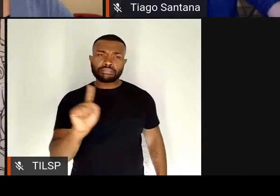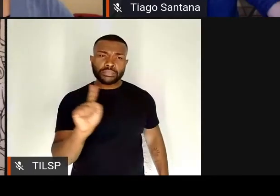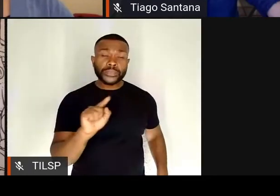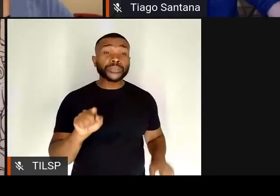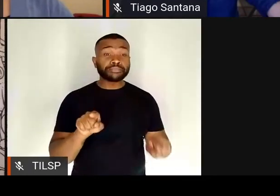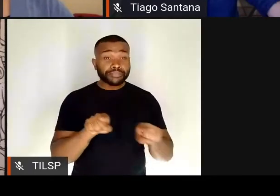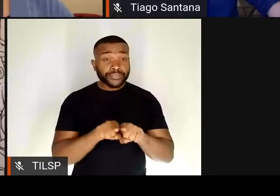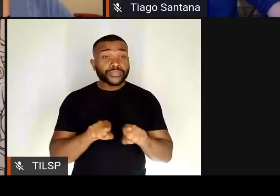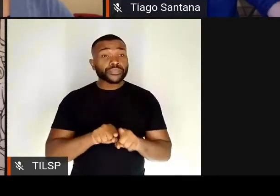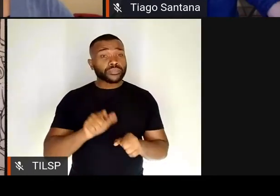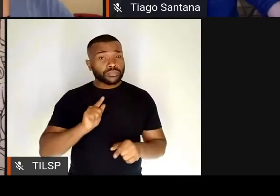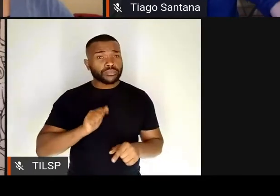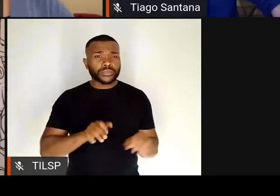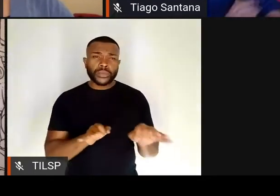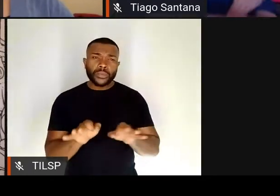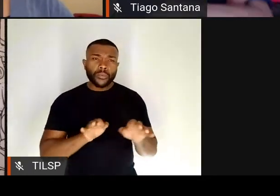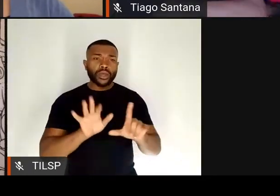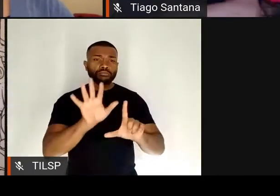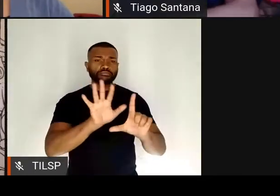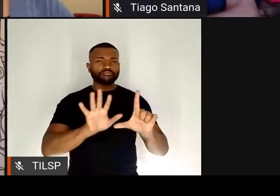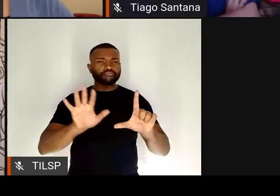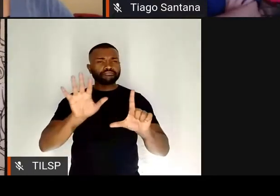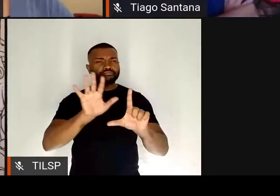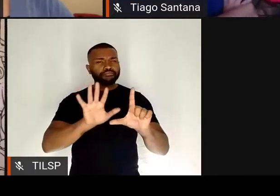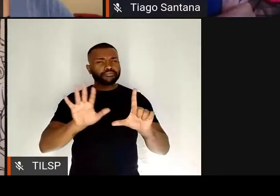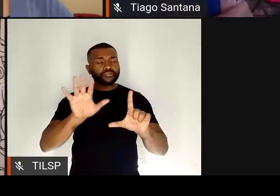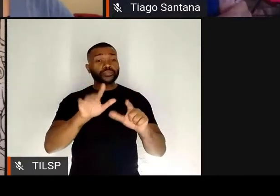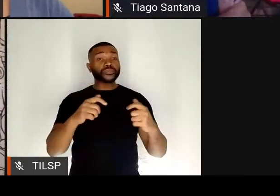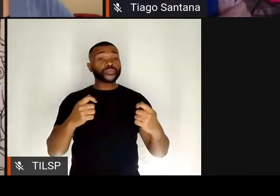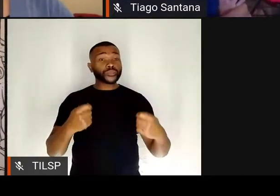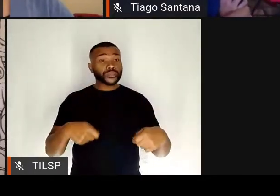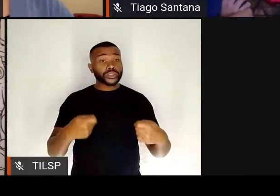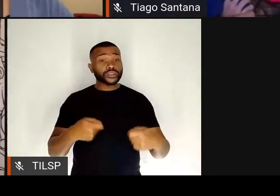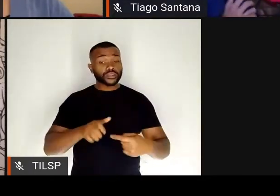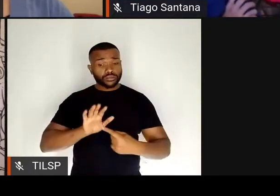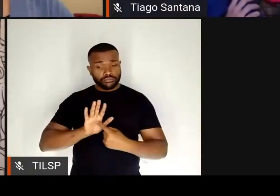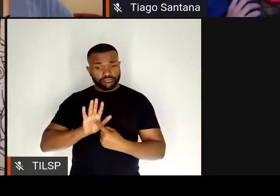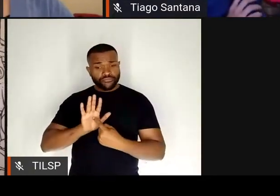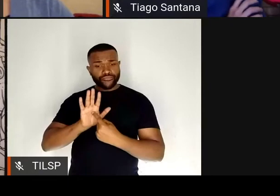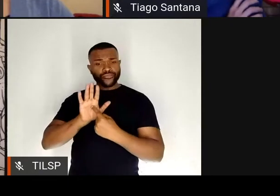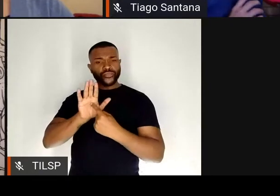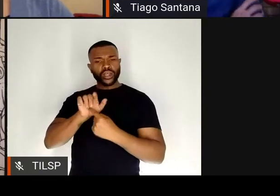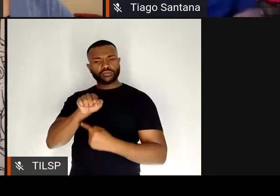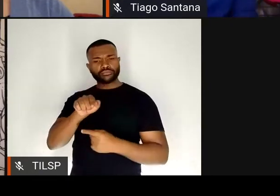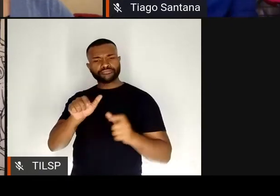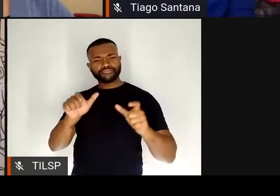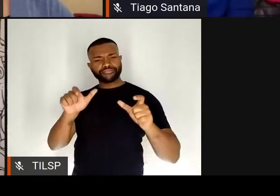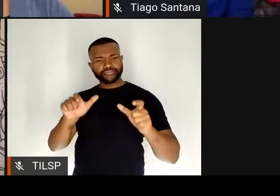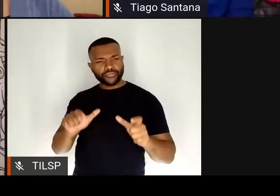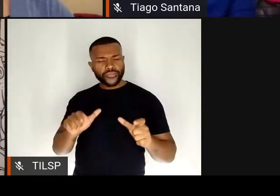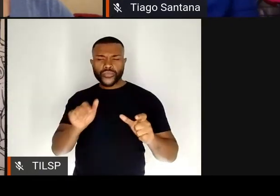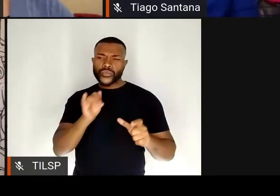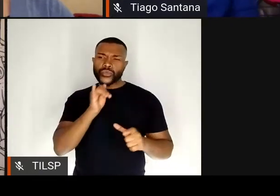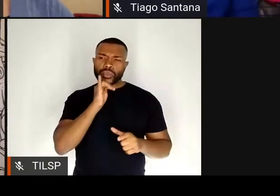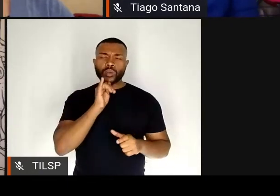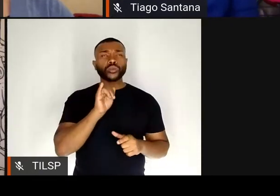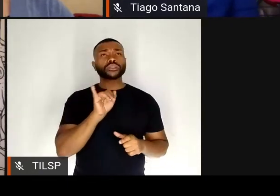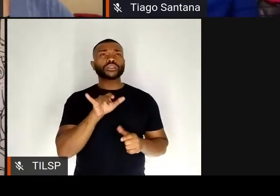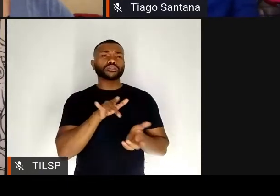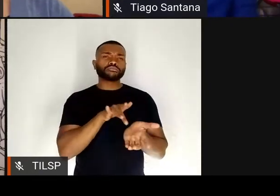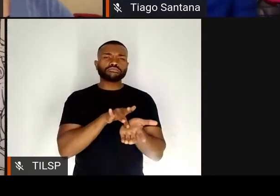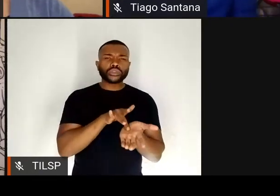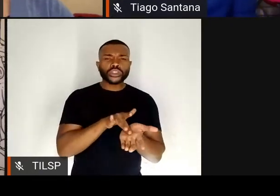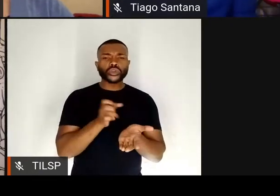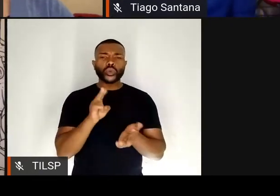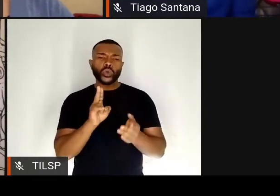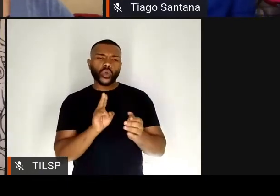aparato que constrói imagens, ele precisa ser levado a esse local, a não ser que ele seja encenado, a não ser que ele seja renderizado, a